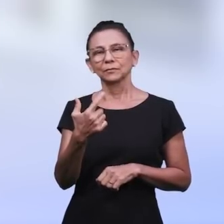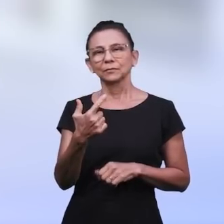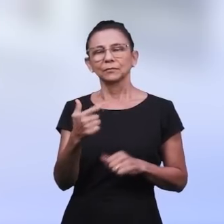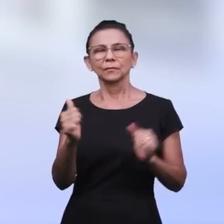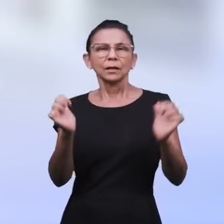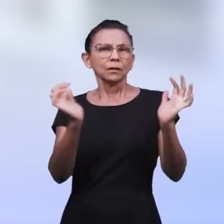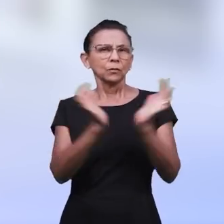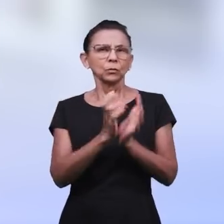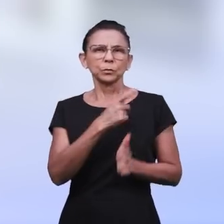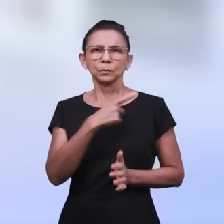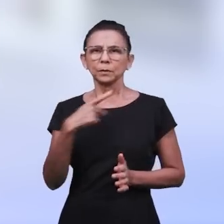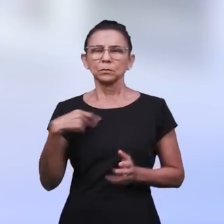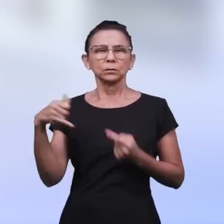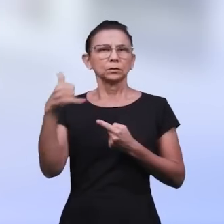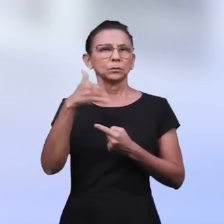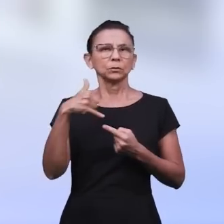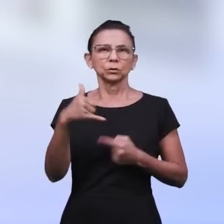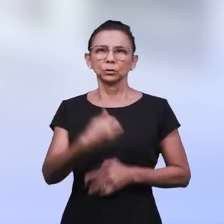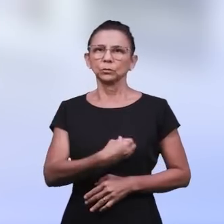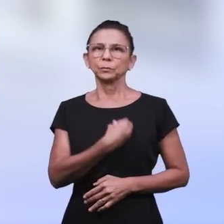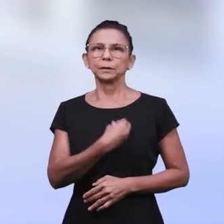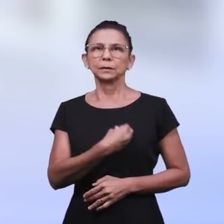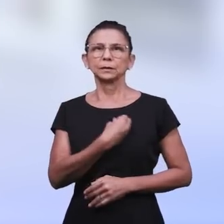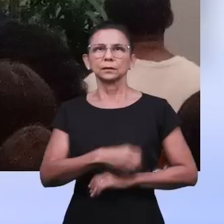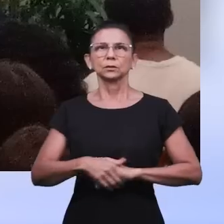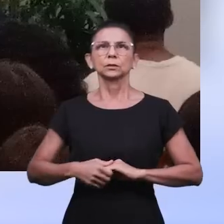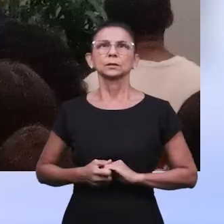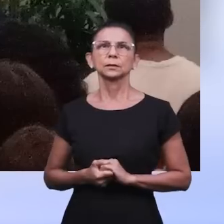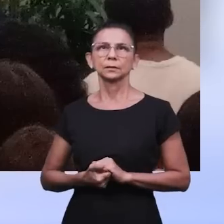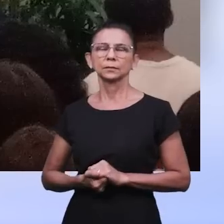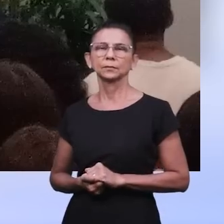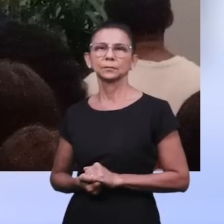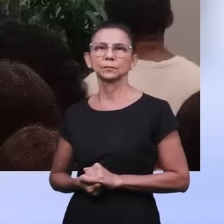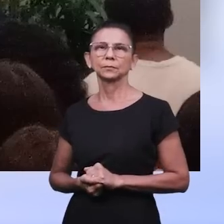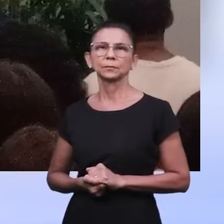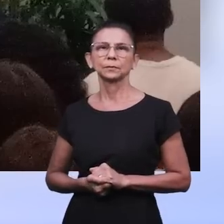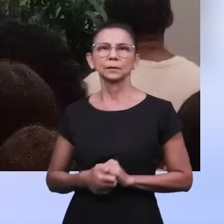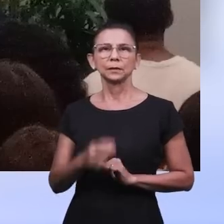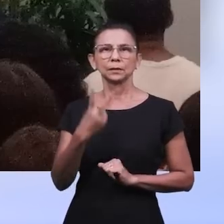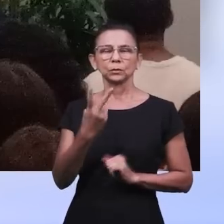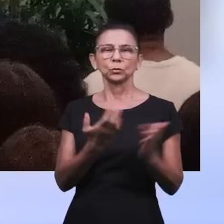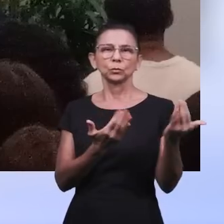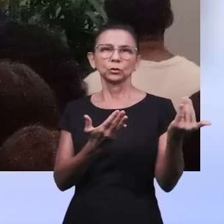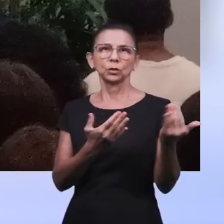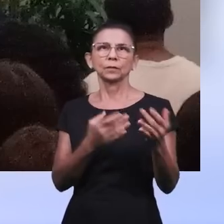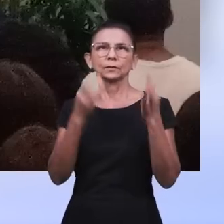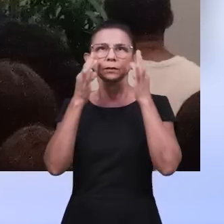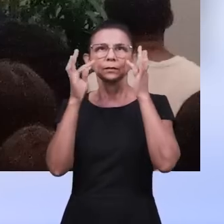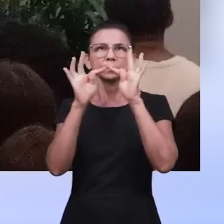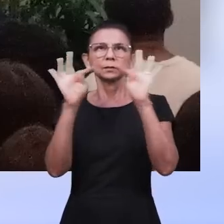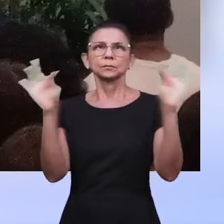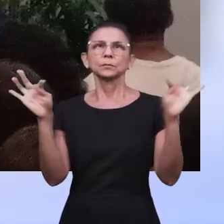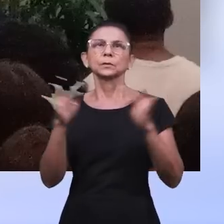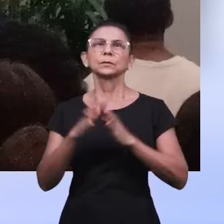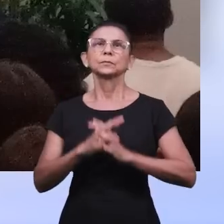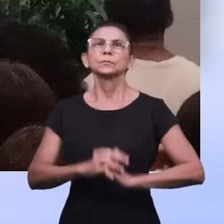e Wilson Moura, e os ungidos Márcio Ribeiro e Romeu Silva. As jovens Ana, Milena e Hannah deixaram um breve testemunho.